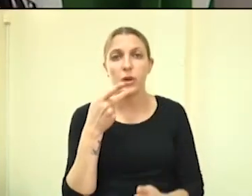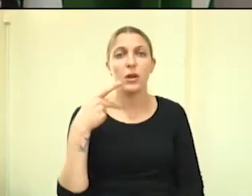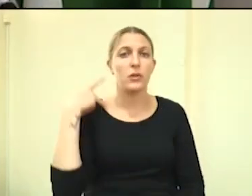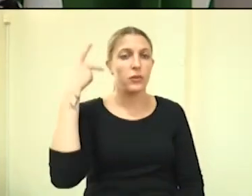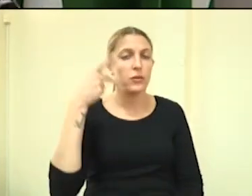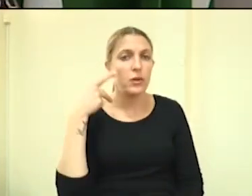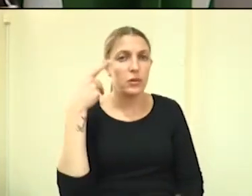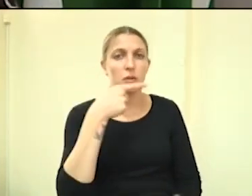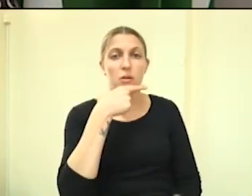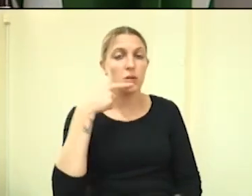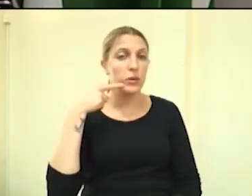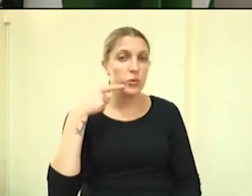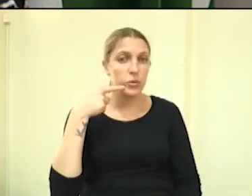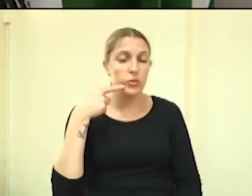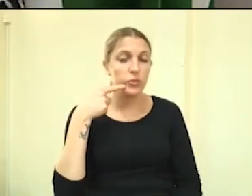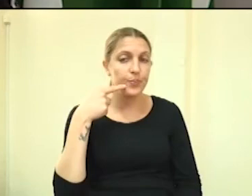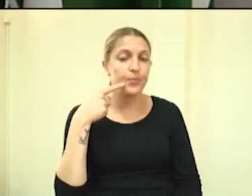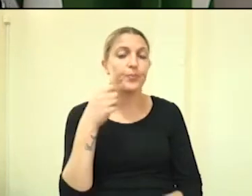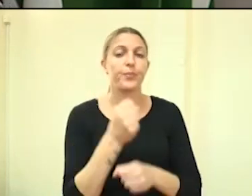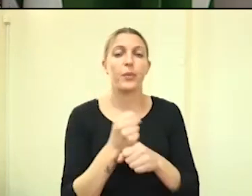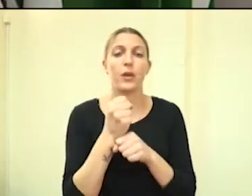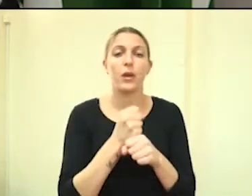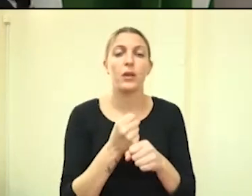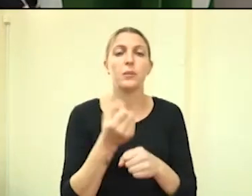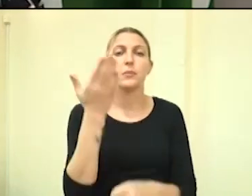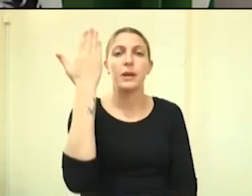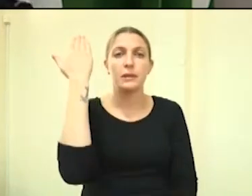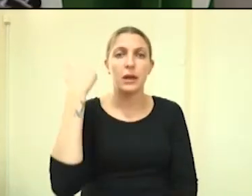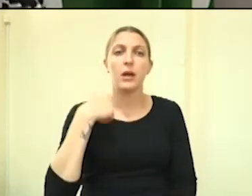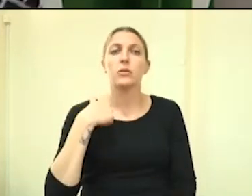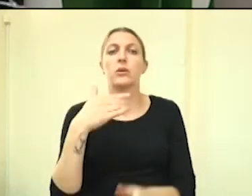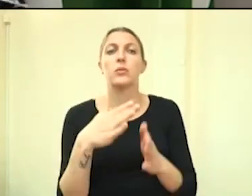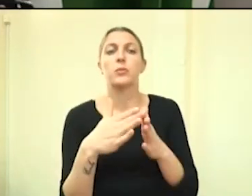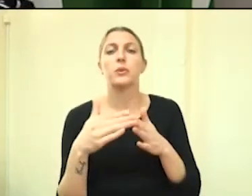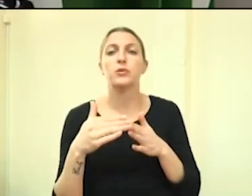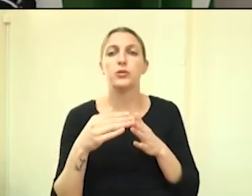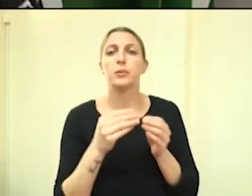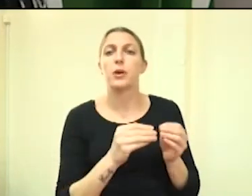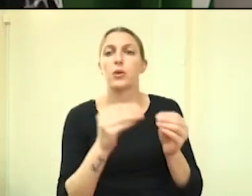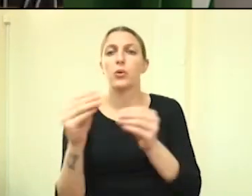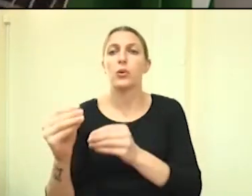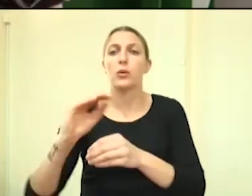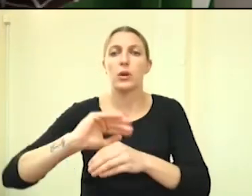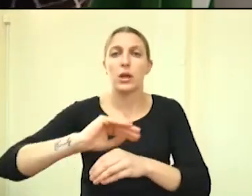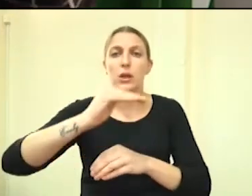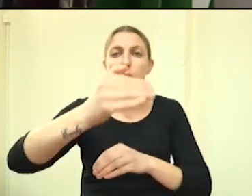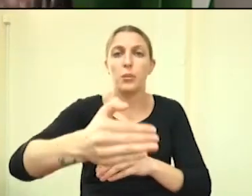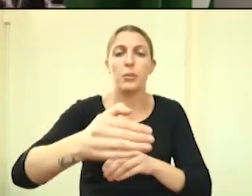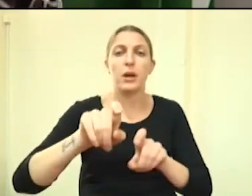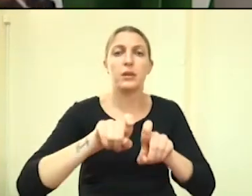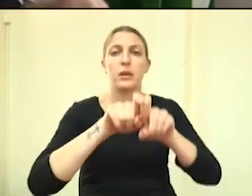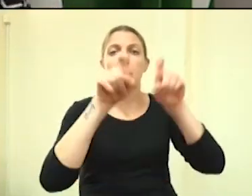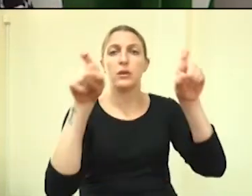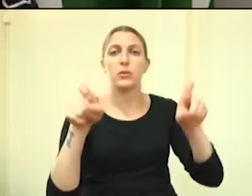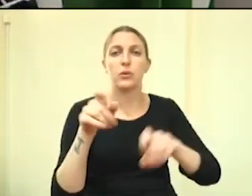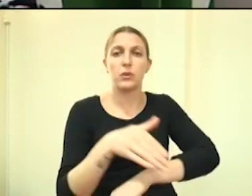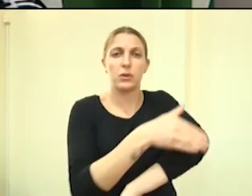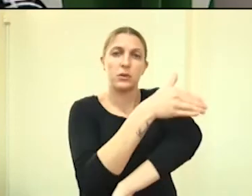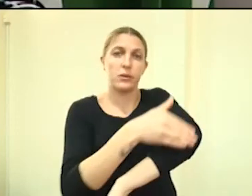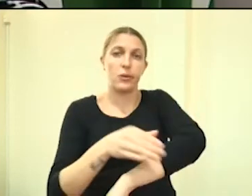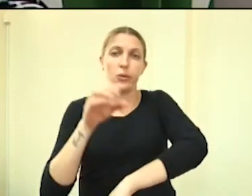ano passado eu solicitei a instalação de lombada eletrônica especificamente na Sidney